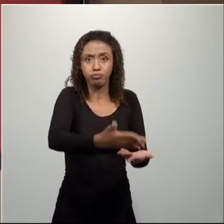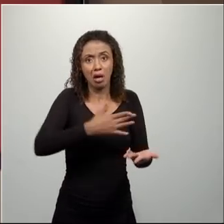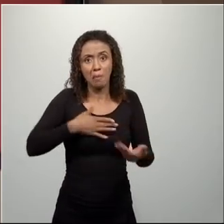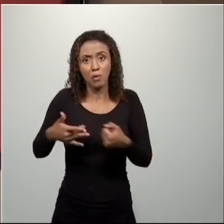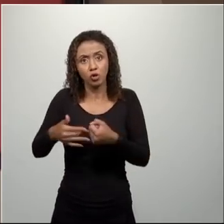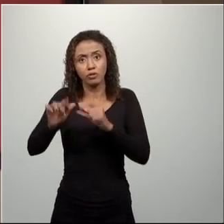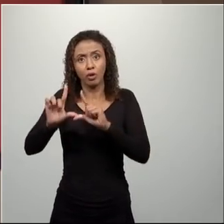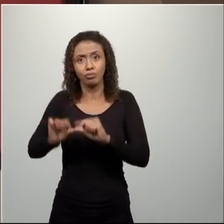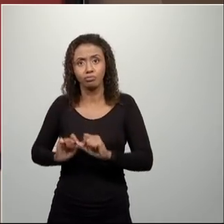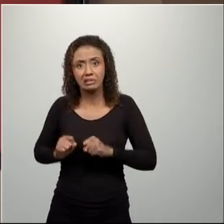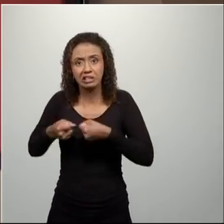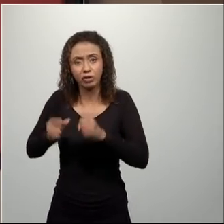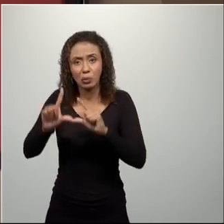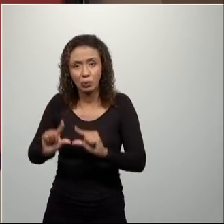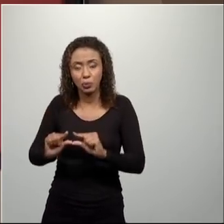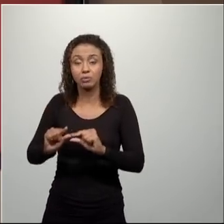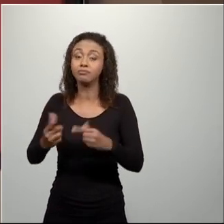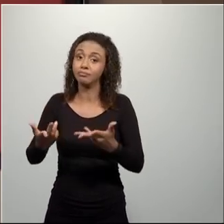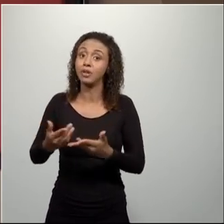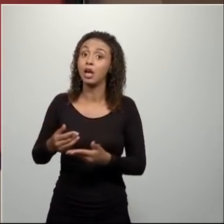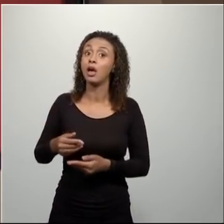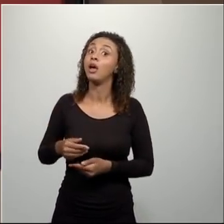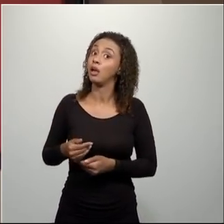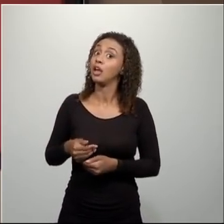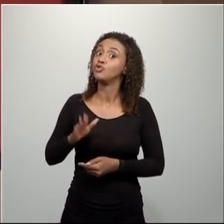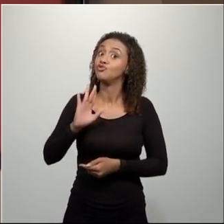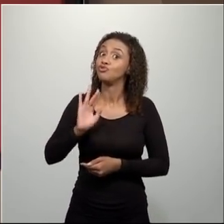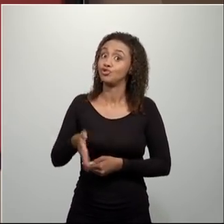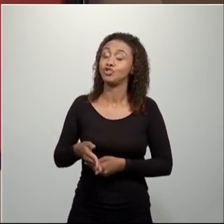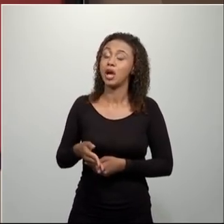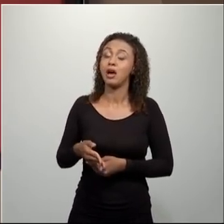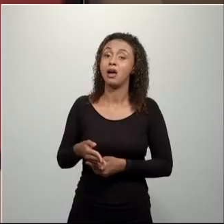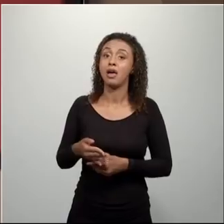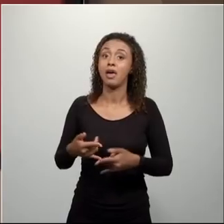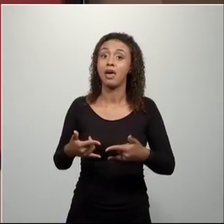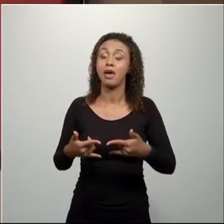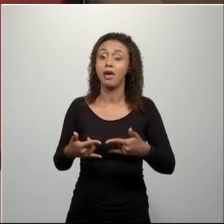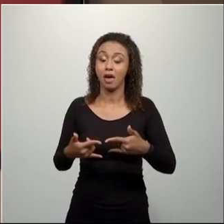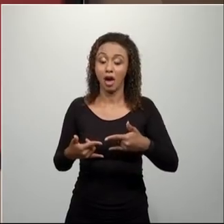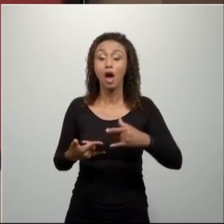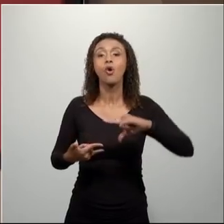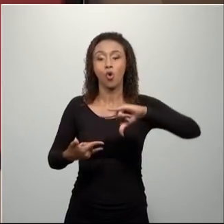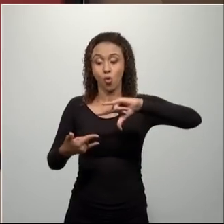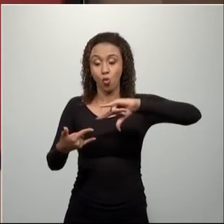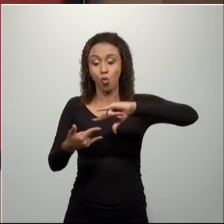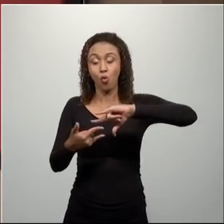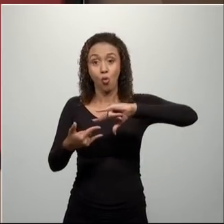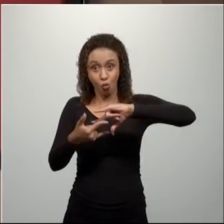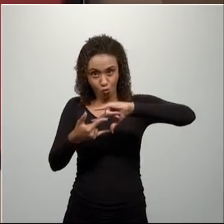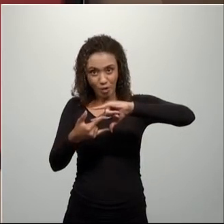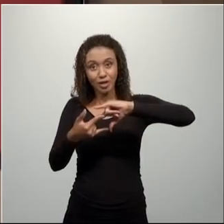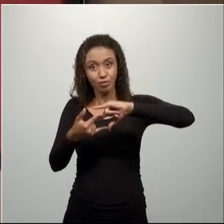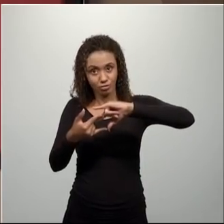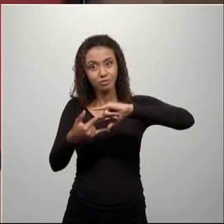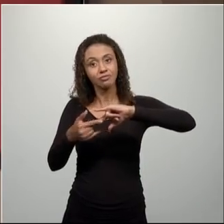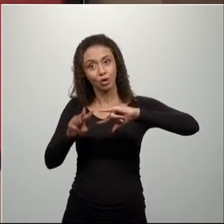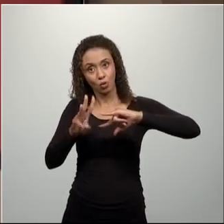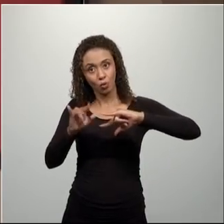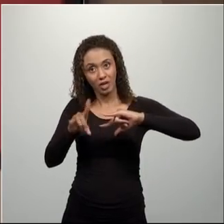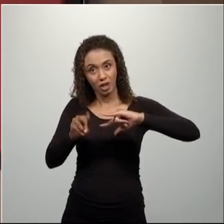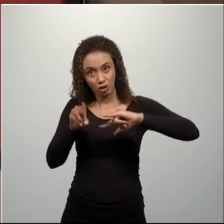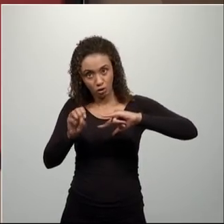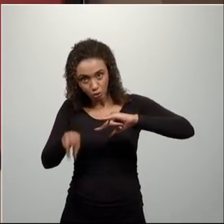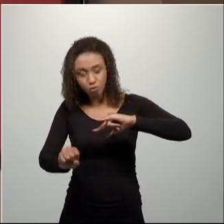a partir do windows 10 eles têm feito isso mas não é pra arquivos quaisquer atualizações do windows apenas então em princípio